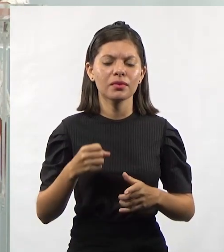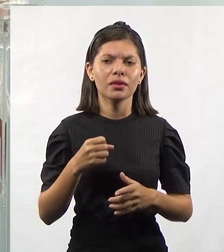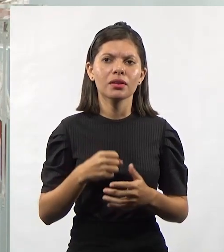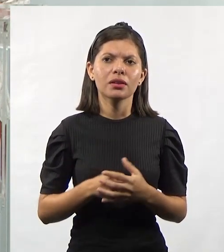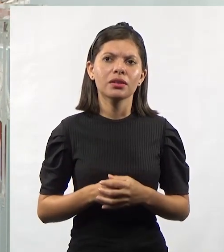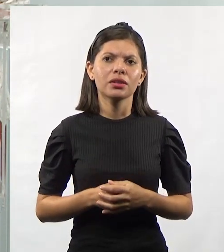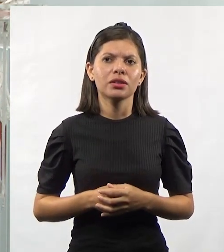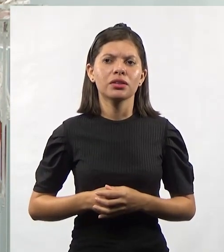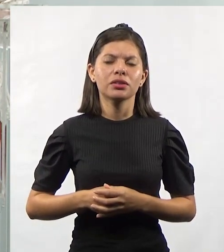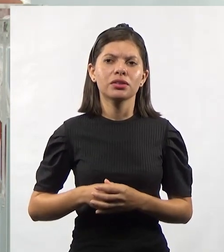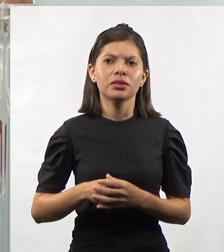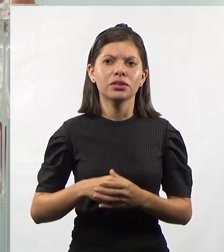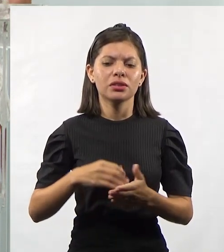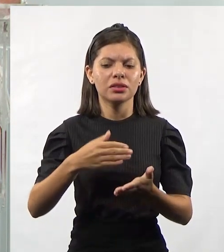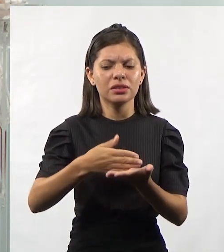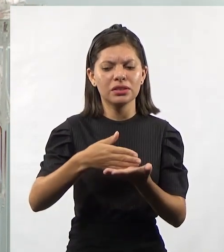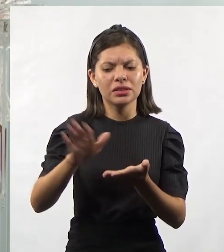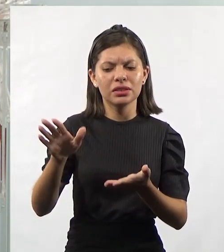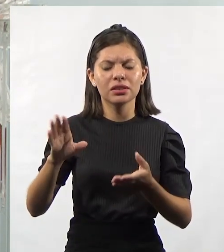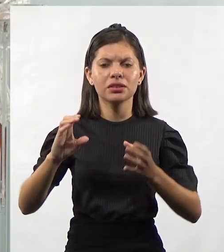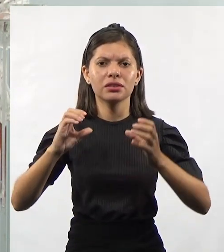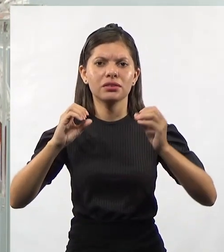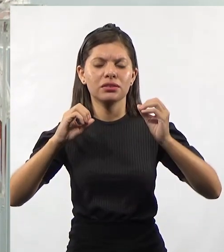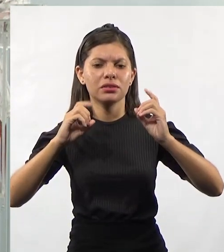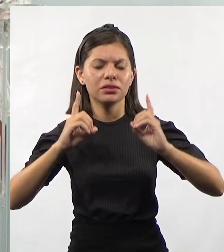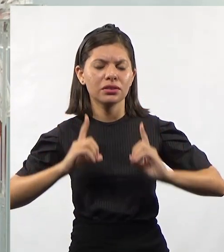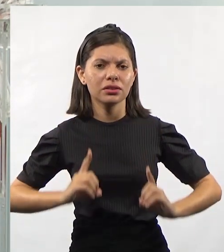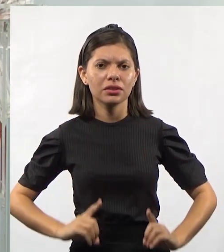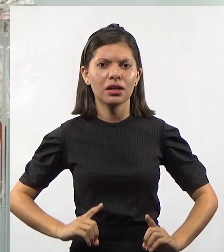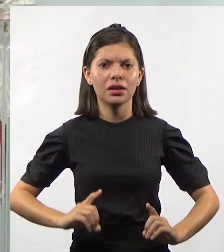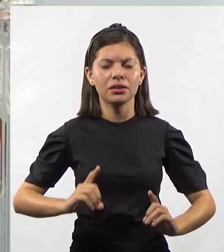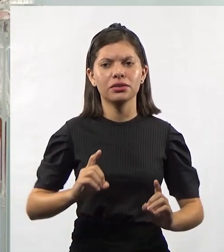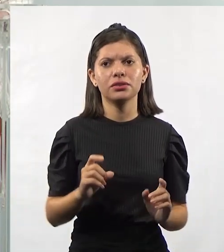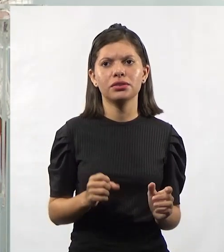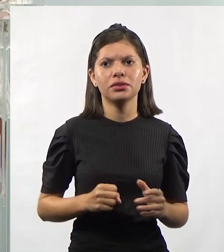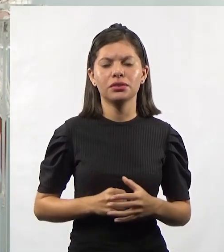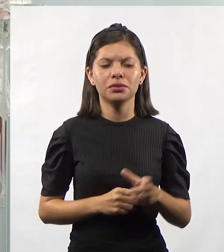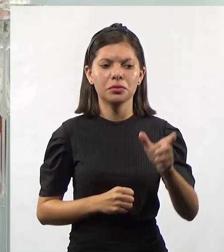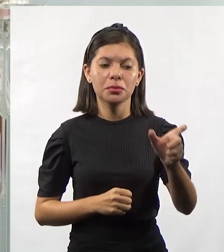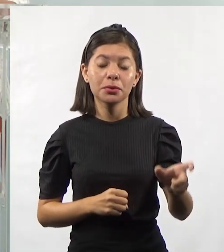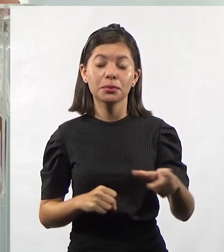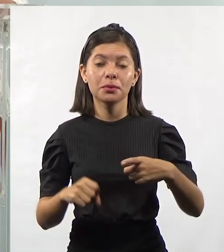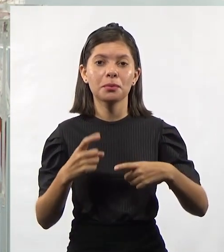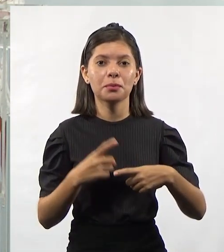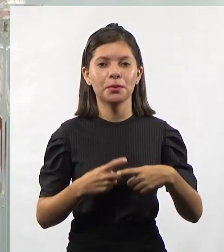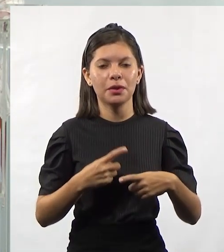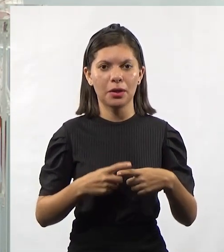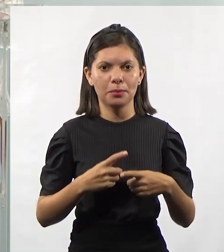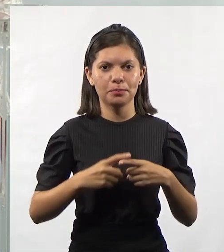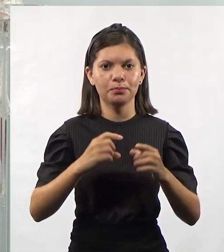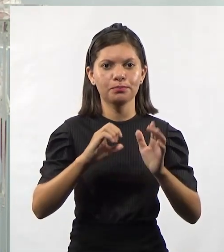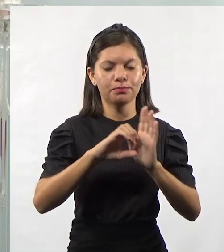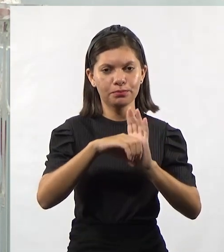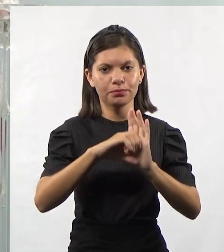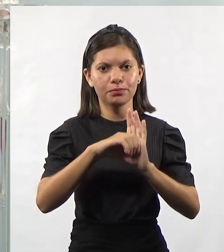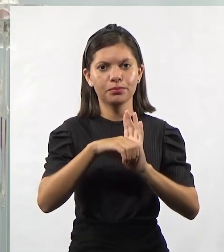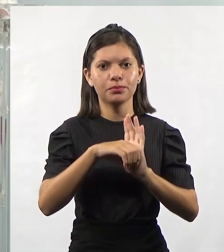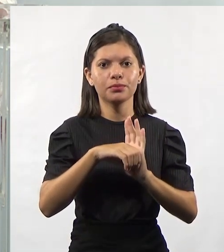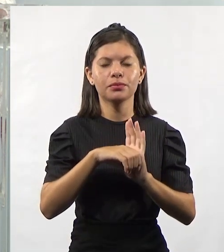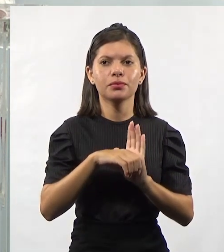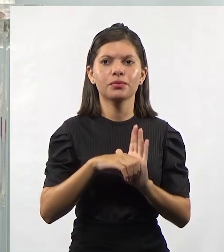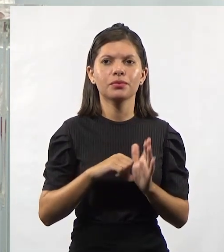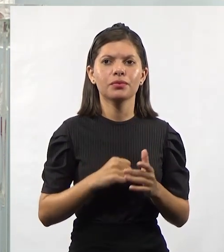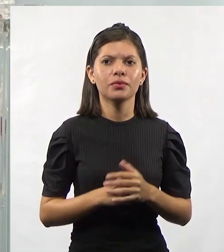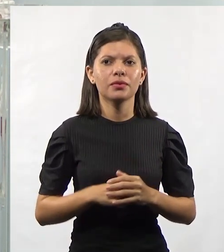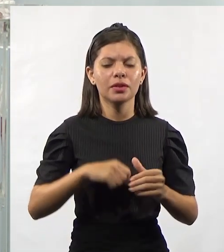afetando ou tirando a dignidade de uma pessoa. Por quê? Porque esse conceito de dignidade, como a gente